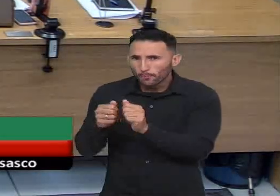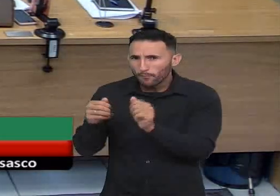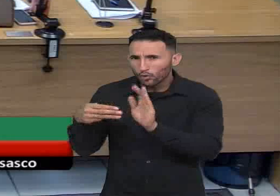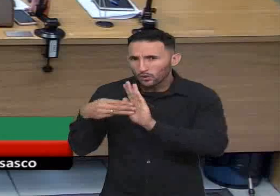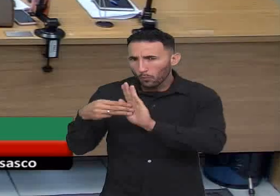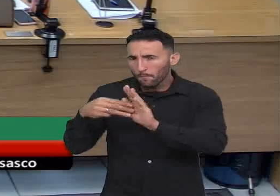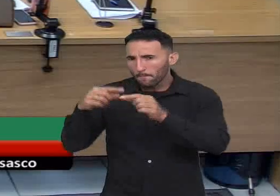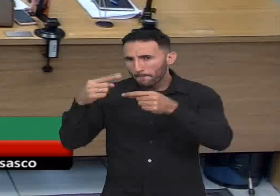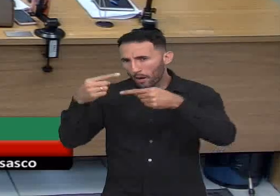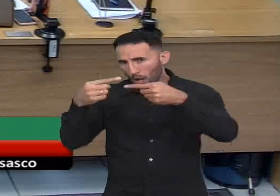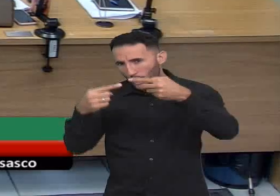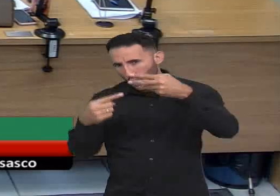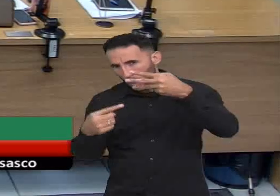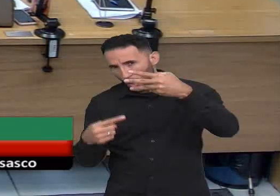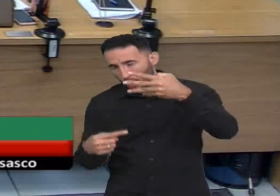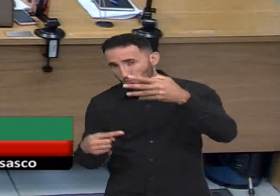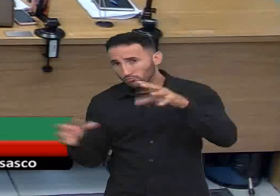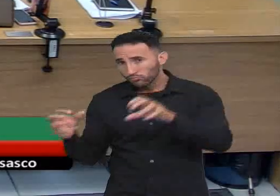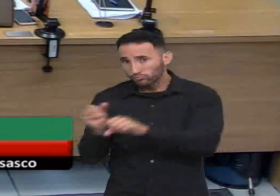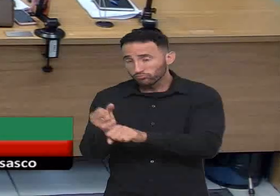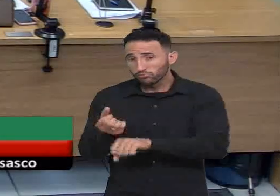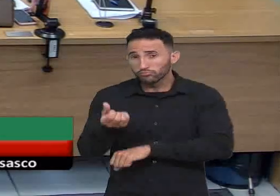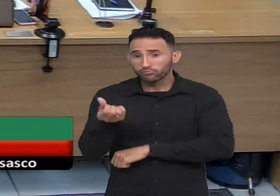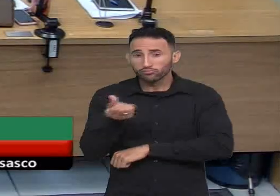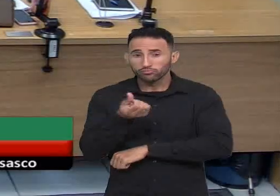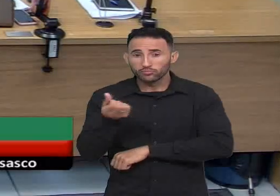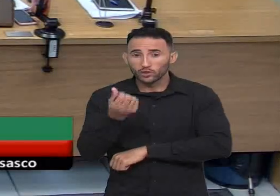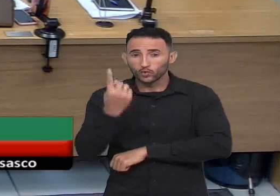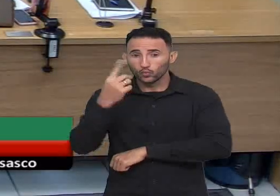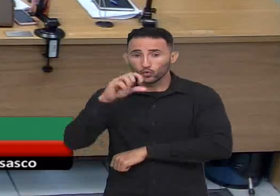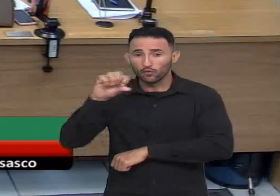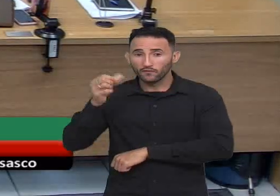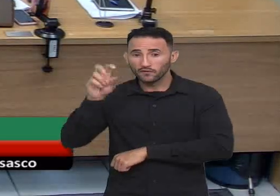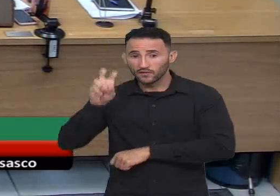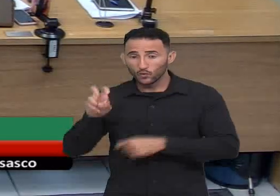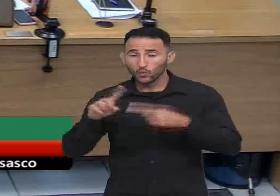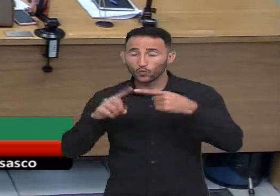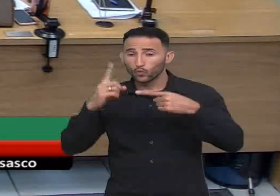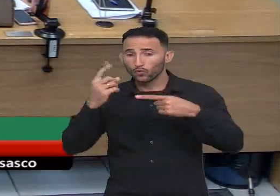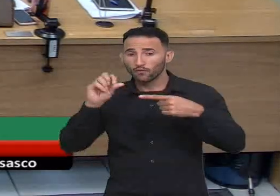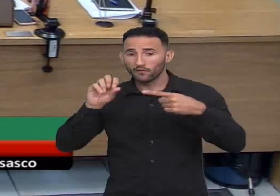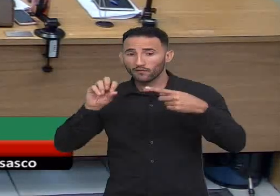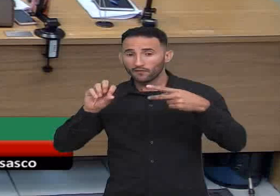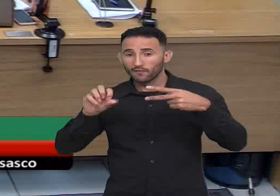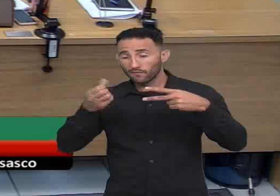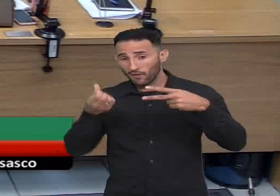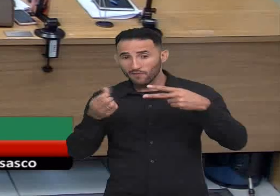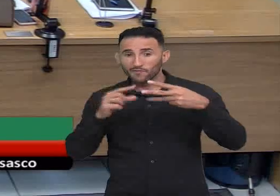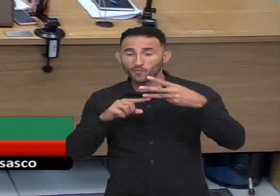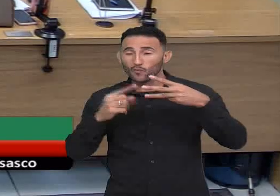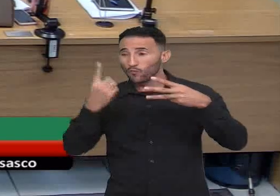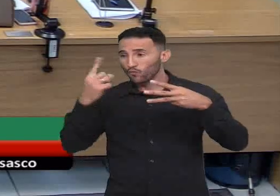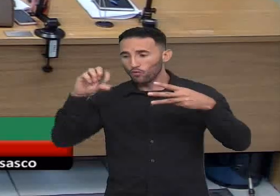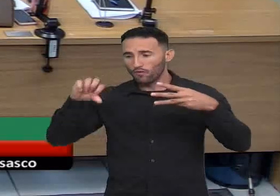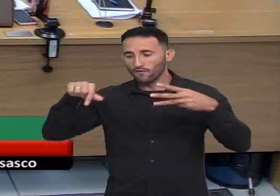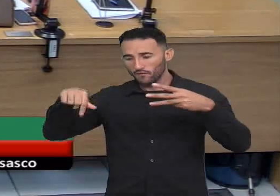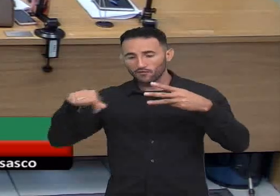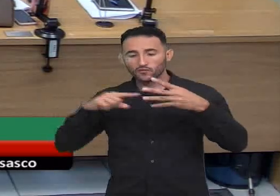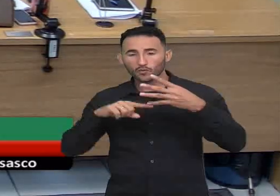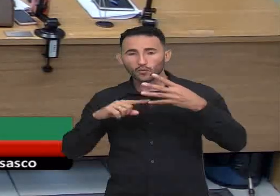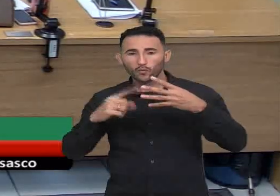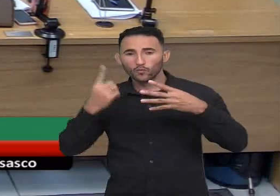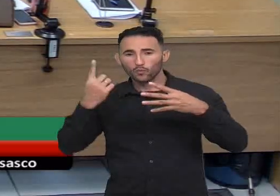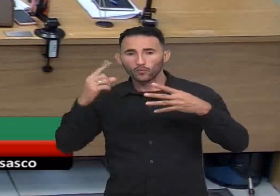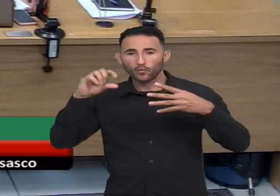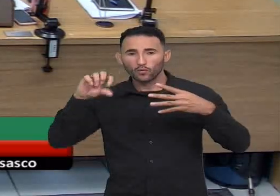195-2023, 196, 197, 199, 200 e 206. Os vereadores favoráveis